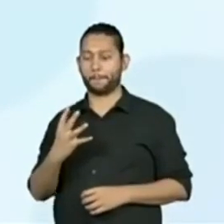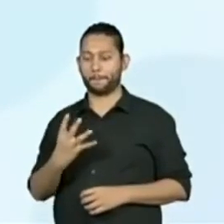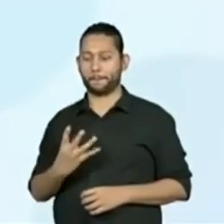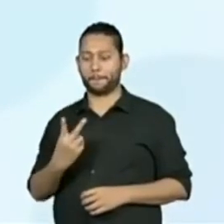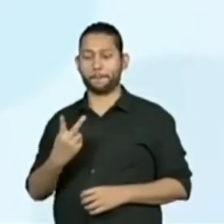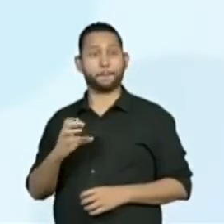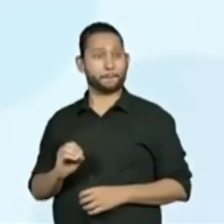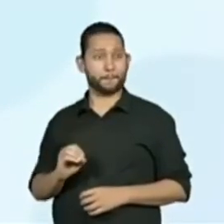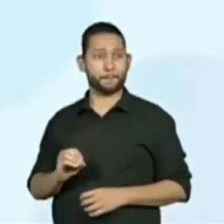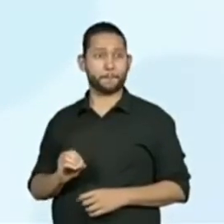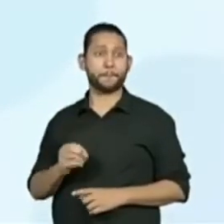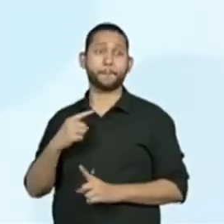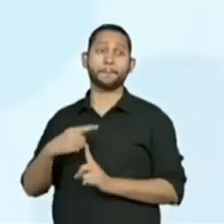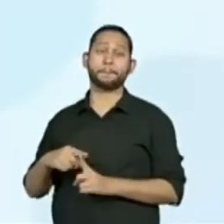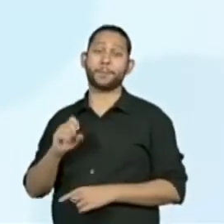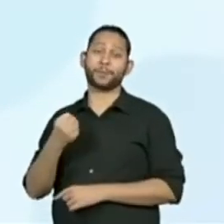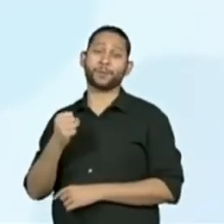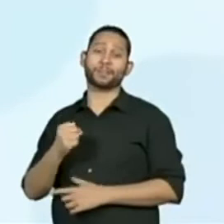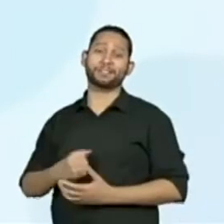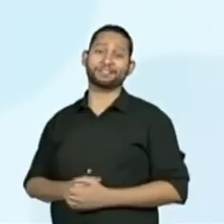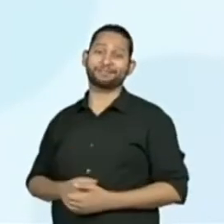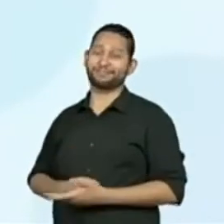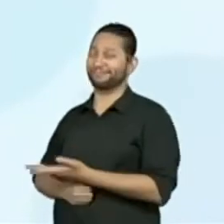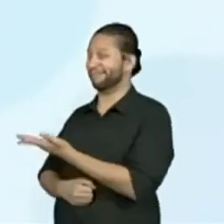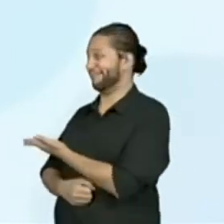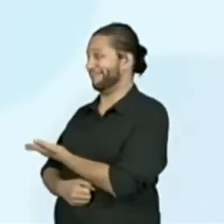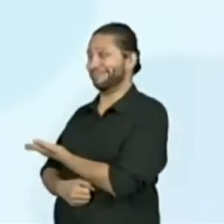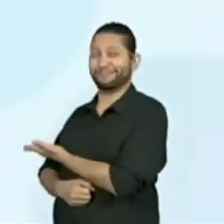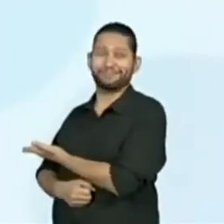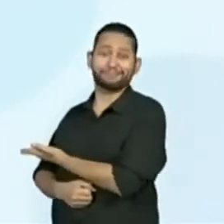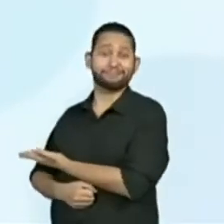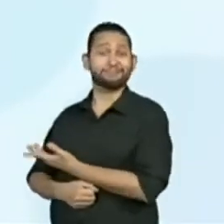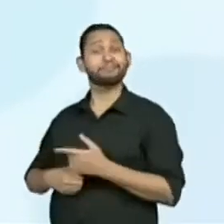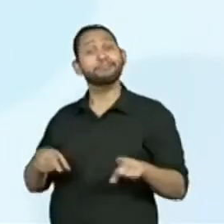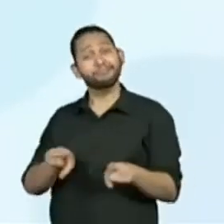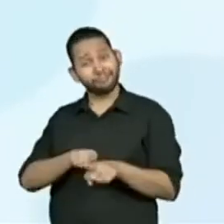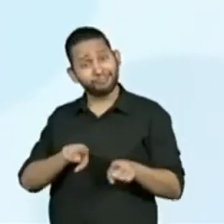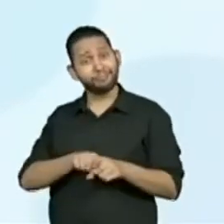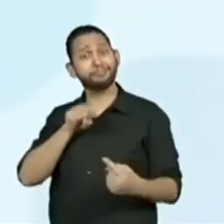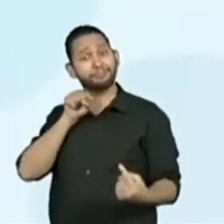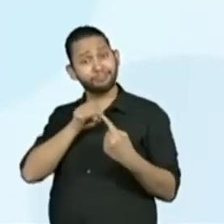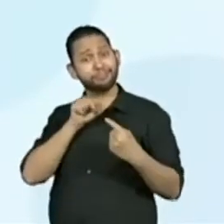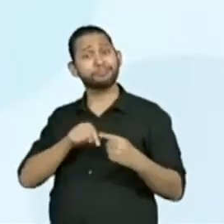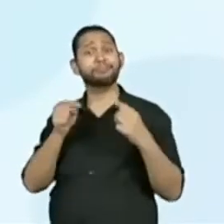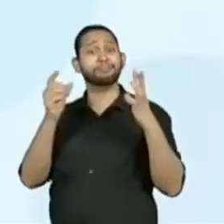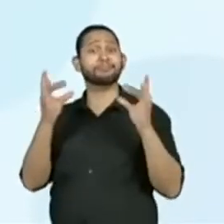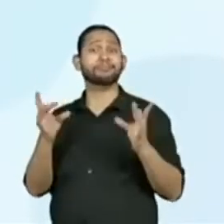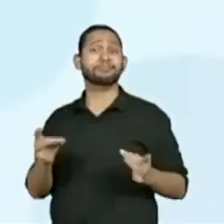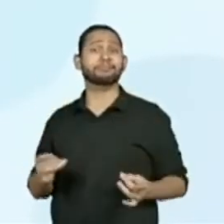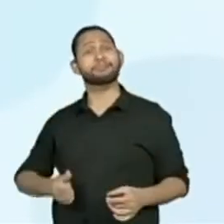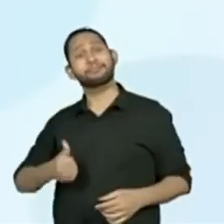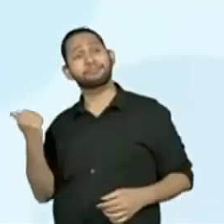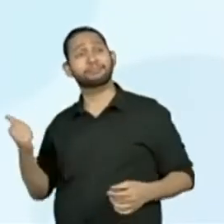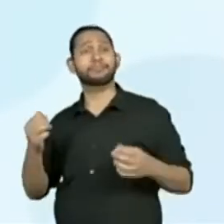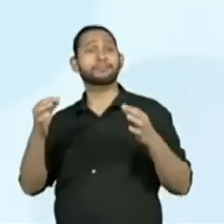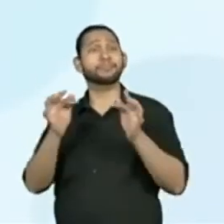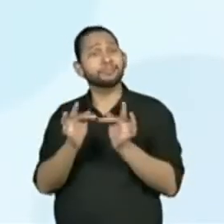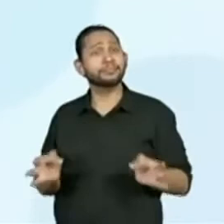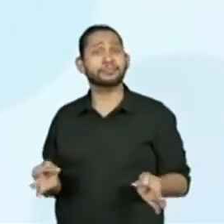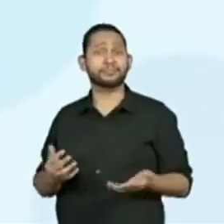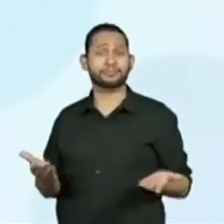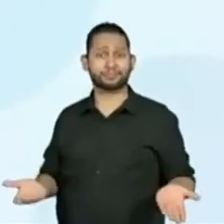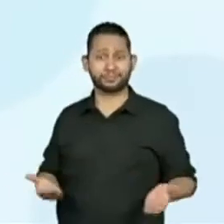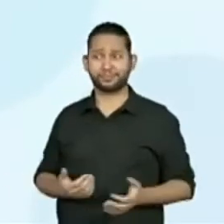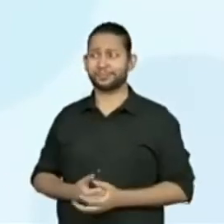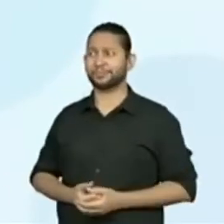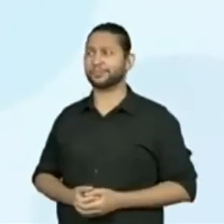420 mais 8. Também é decomposição, mas é mais simples, certo?